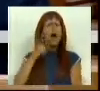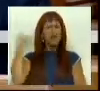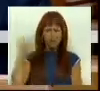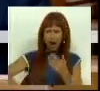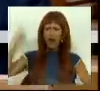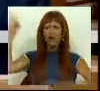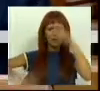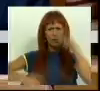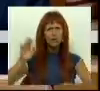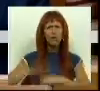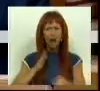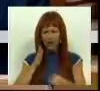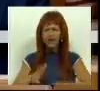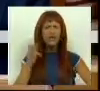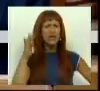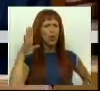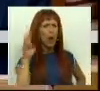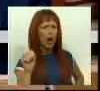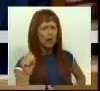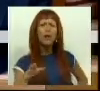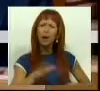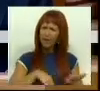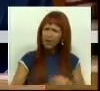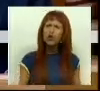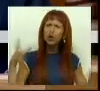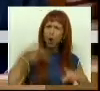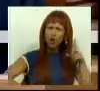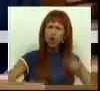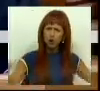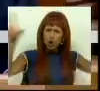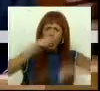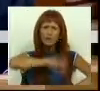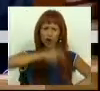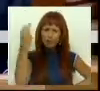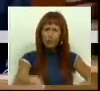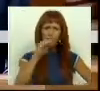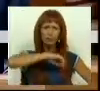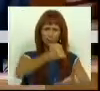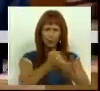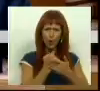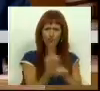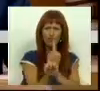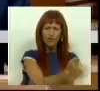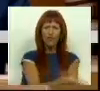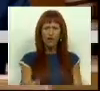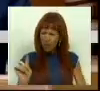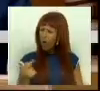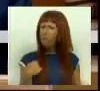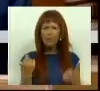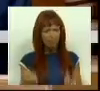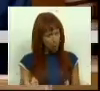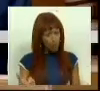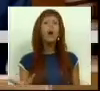carga fiscal pela via do IRS e proceder a novos cortes nas reformas e nas pensões. E como se isto fosse